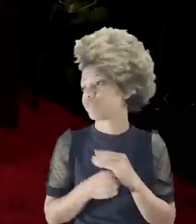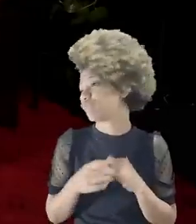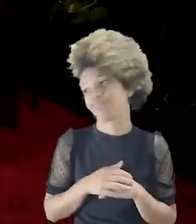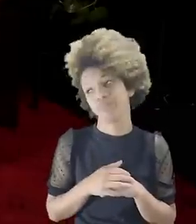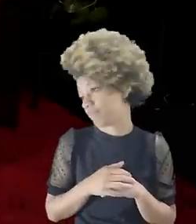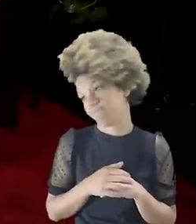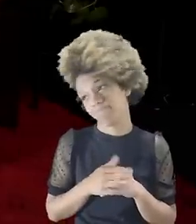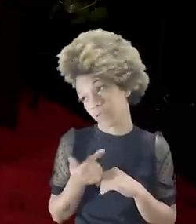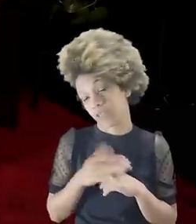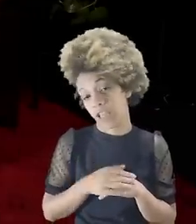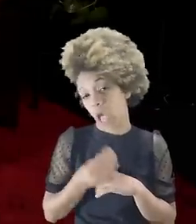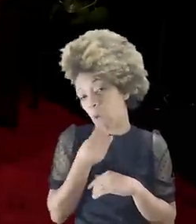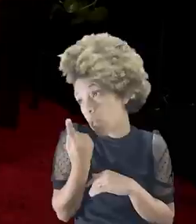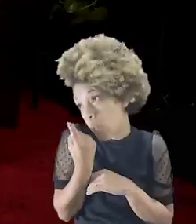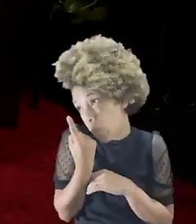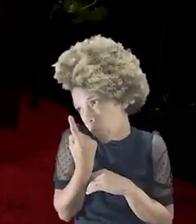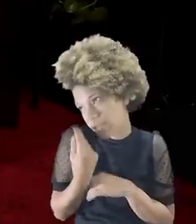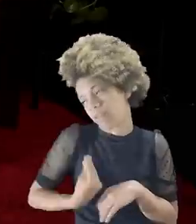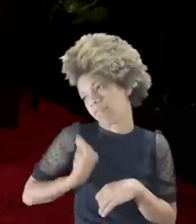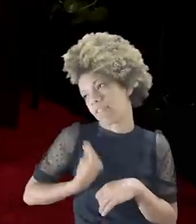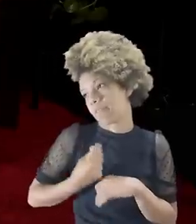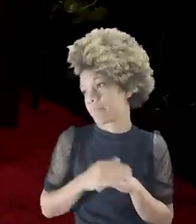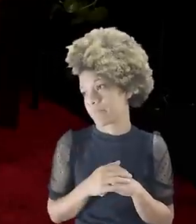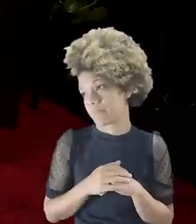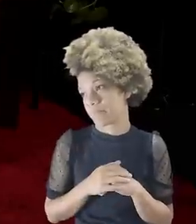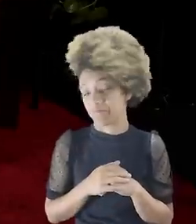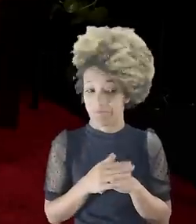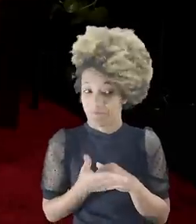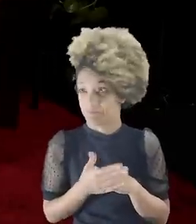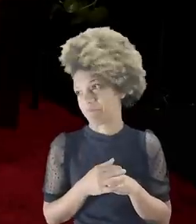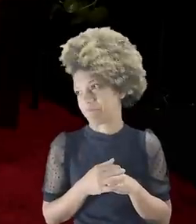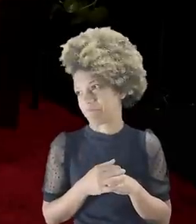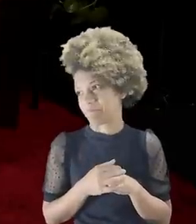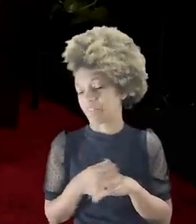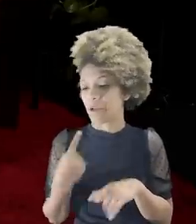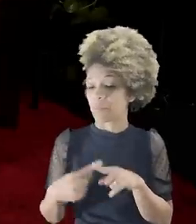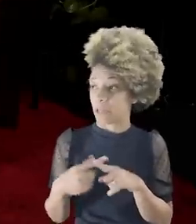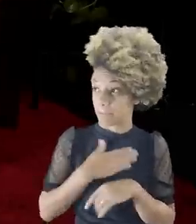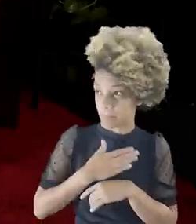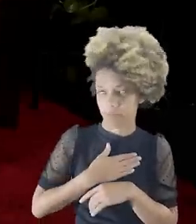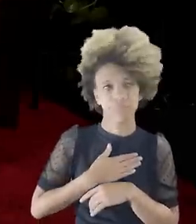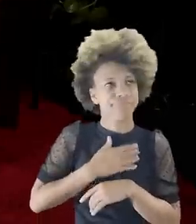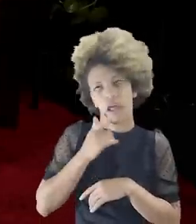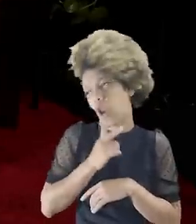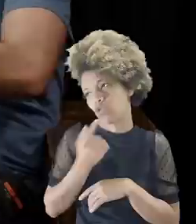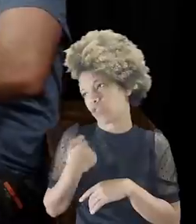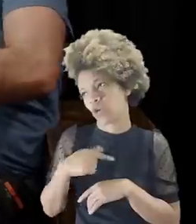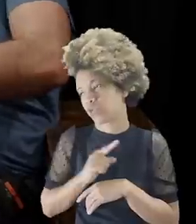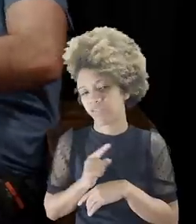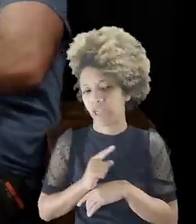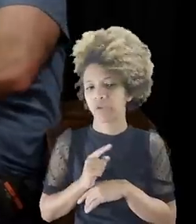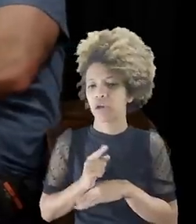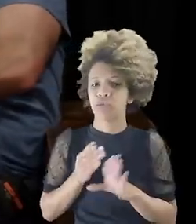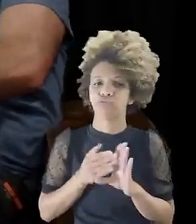provavelmente é a chance da vida dele tá muito louco isso porque assim para mim é claro eu